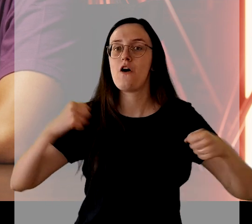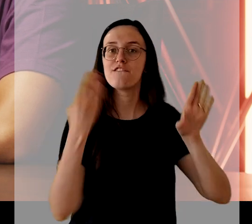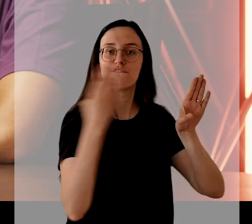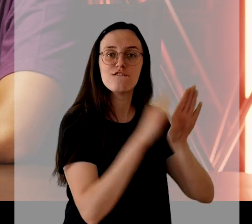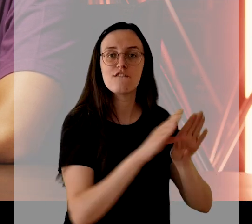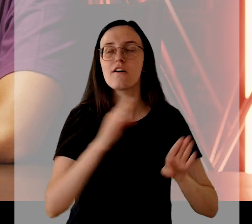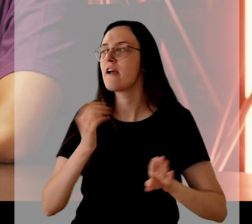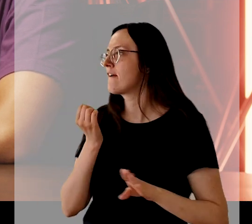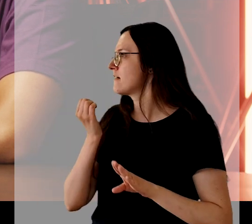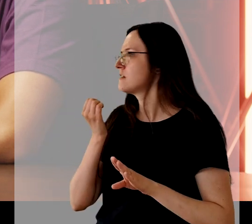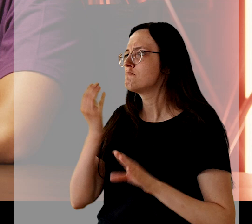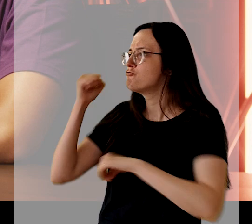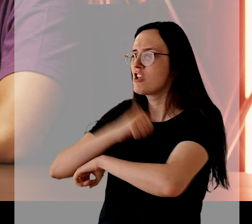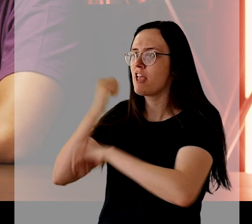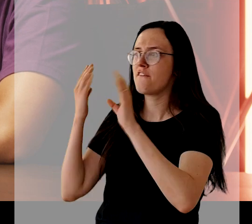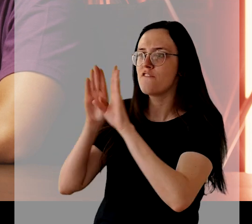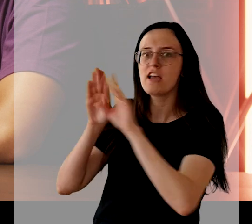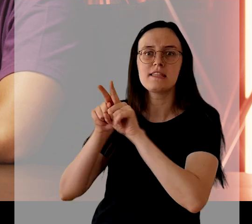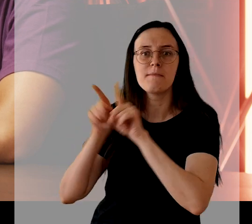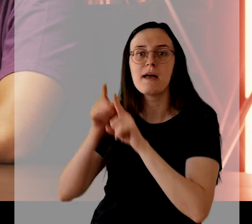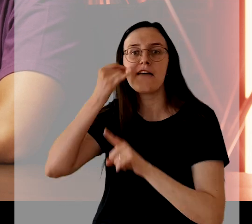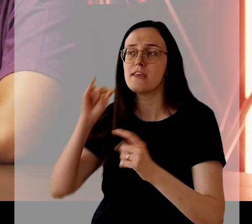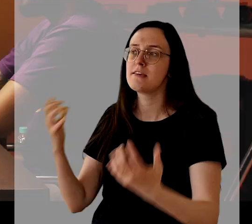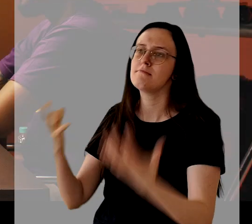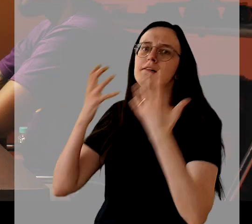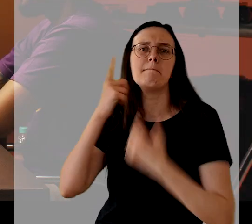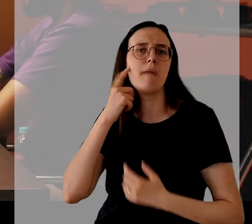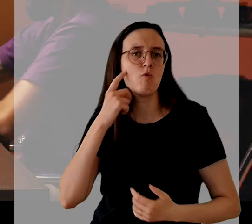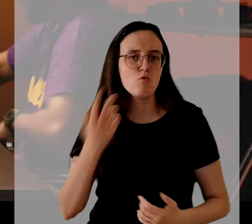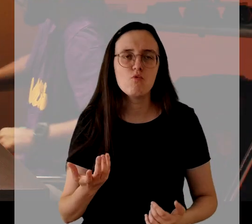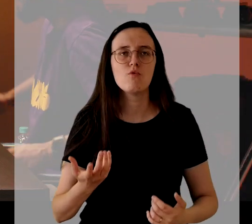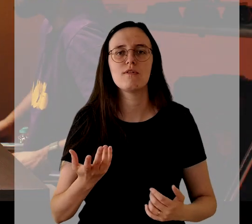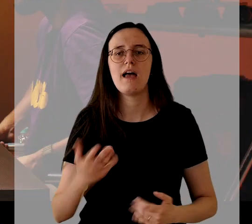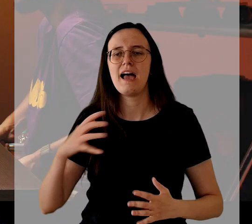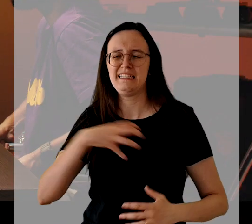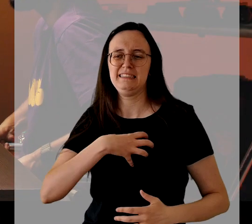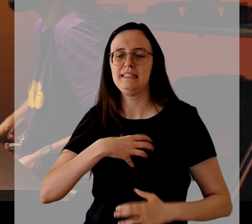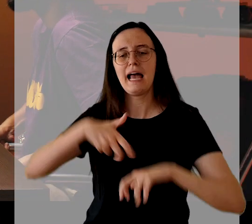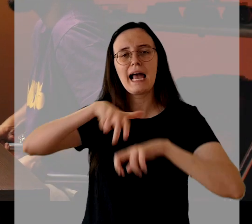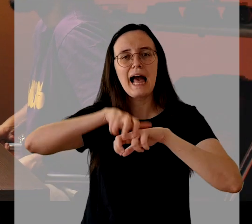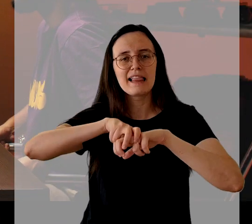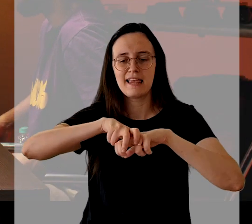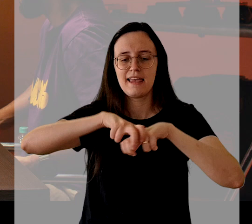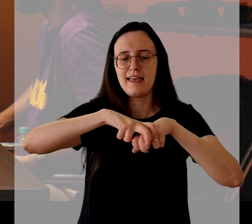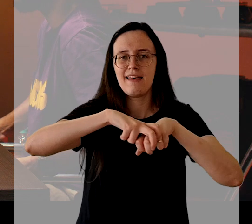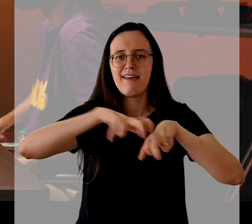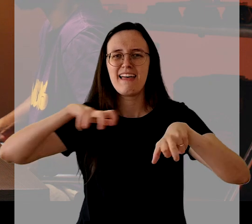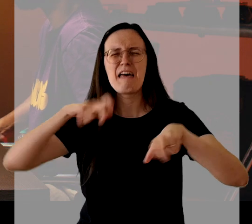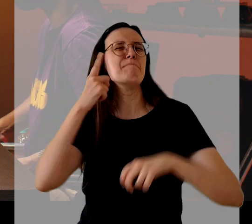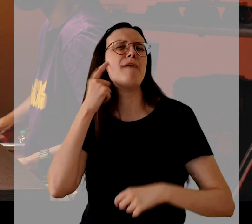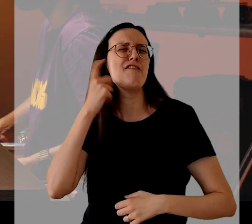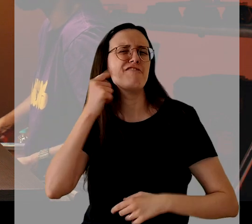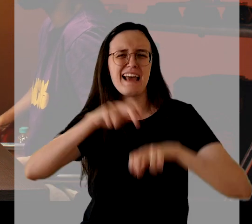uma porta, uma janela, para o som externo não entrar no ambiente. É a pessoa que, sei lá, sente que a cadeira, quando